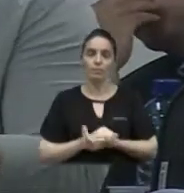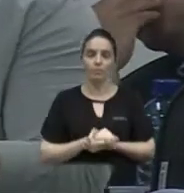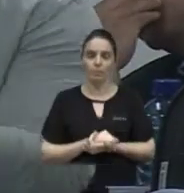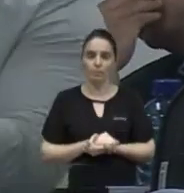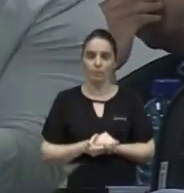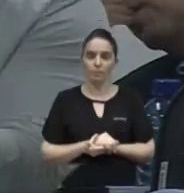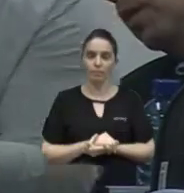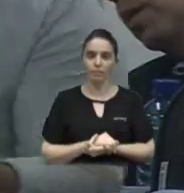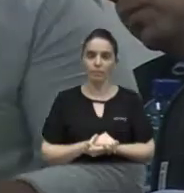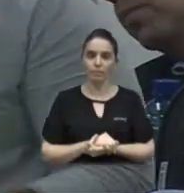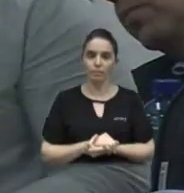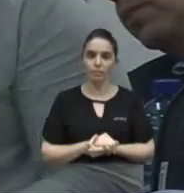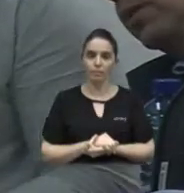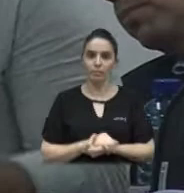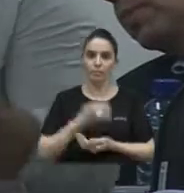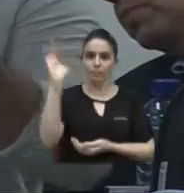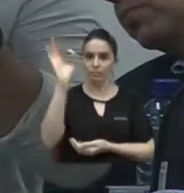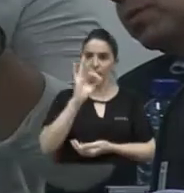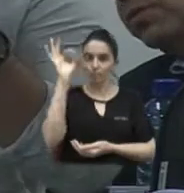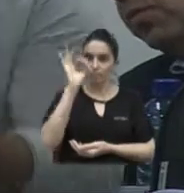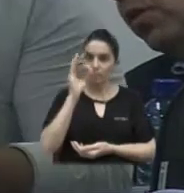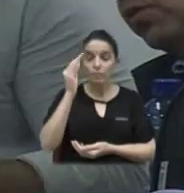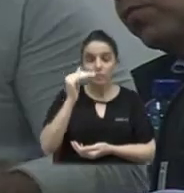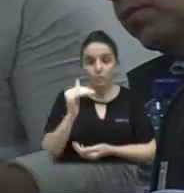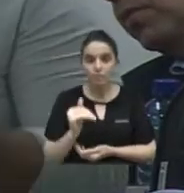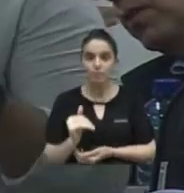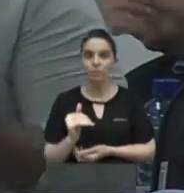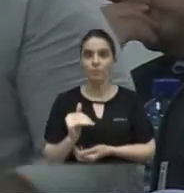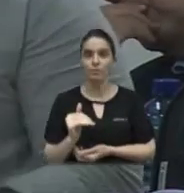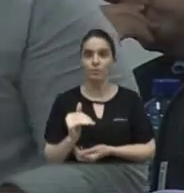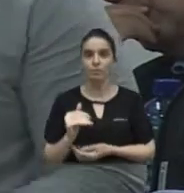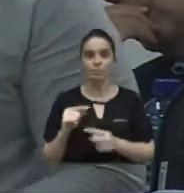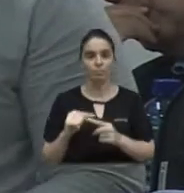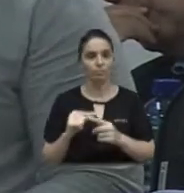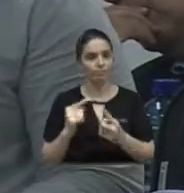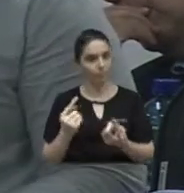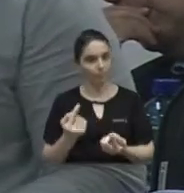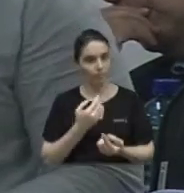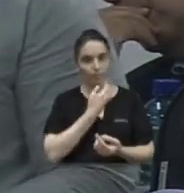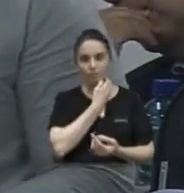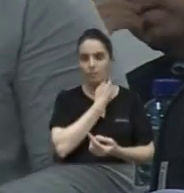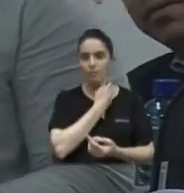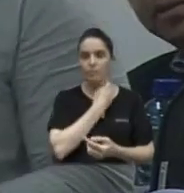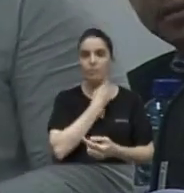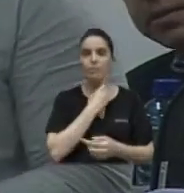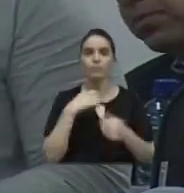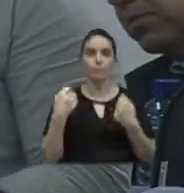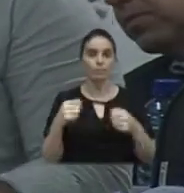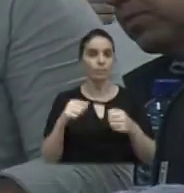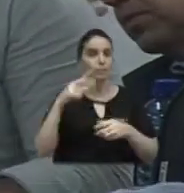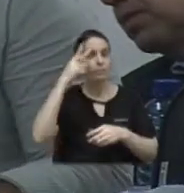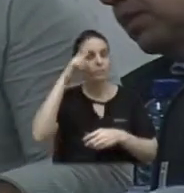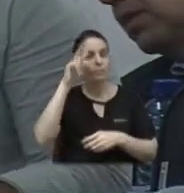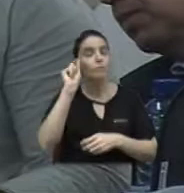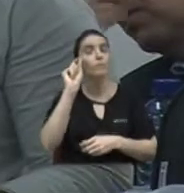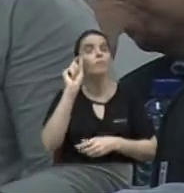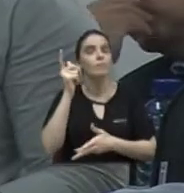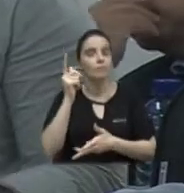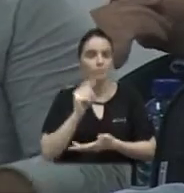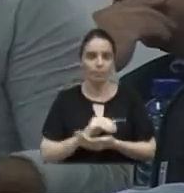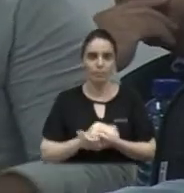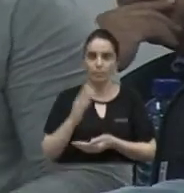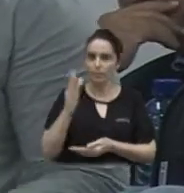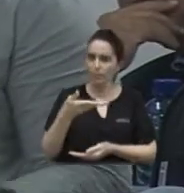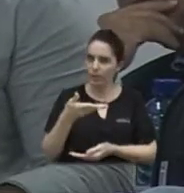já ofertam juros menores. Porém, cabe aqui lembrar que nós estamos